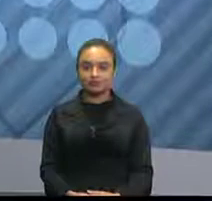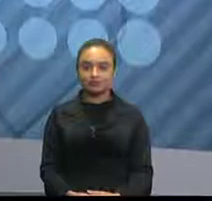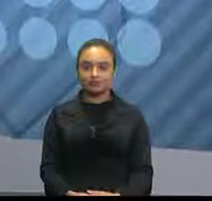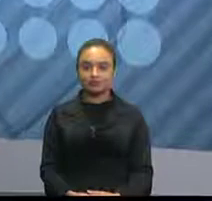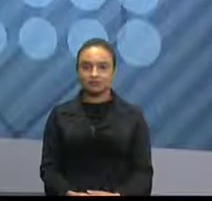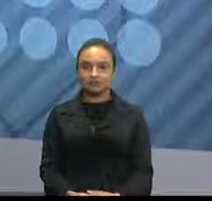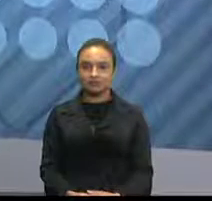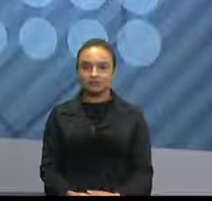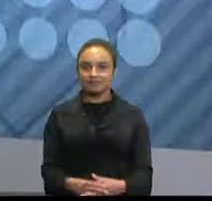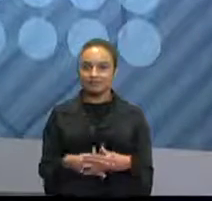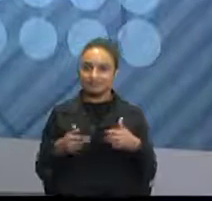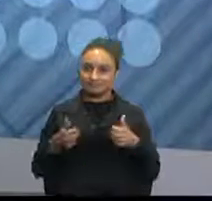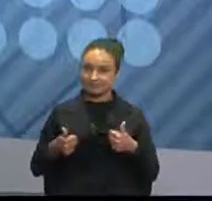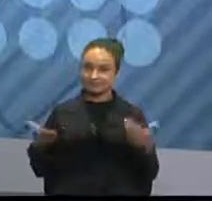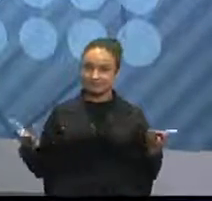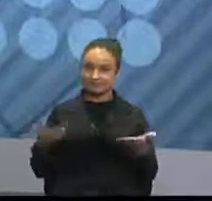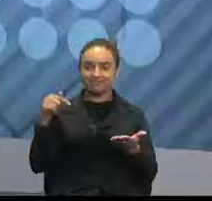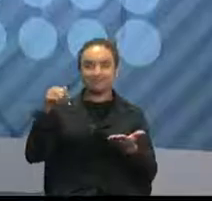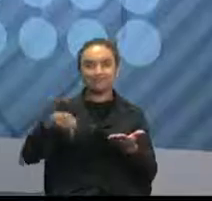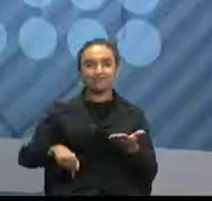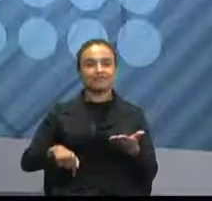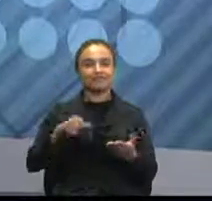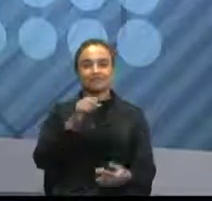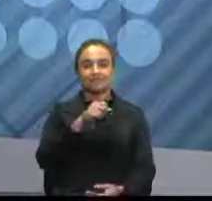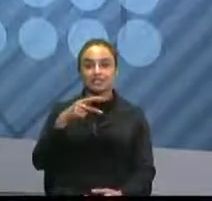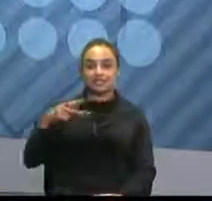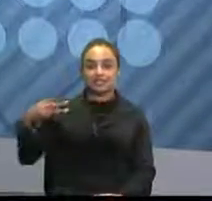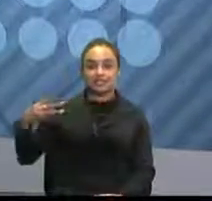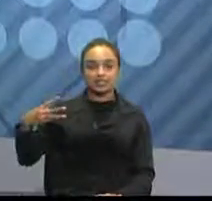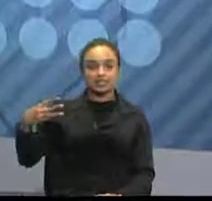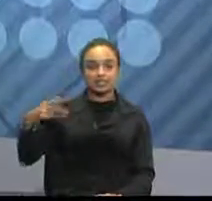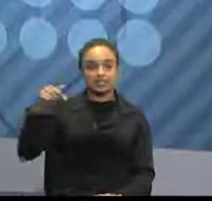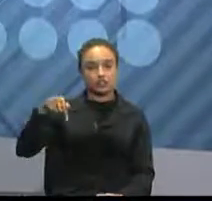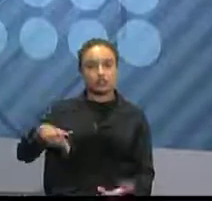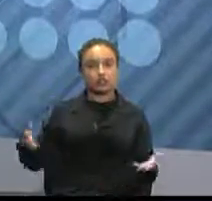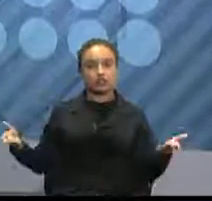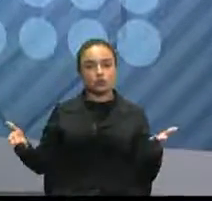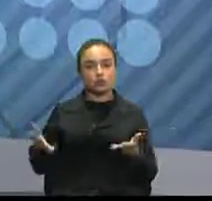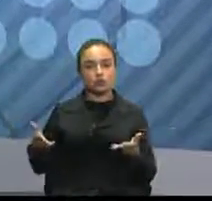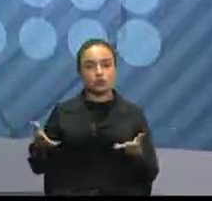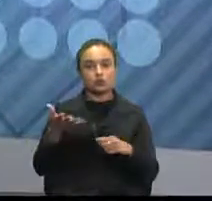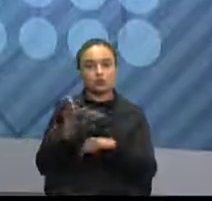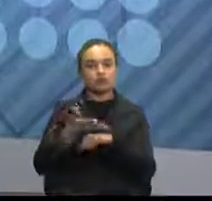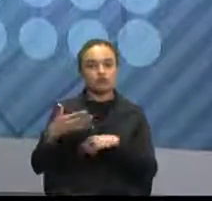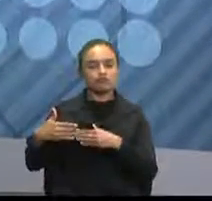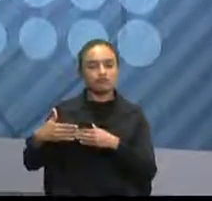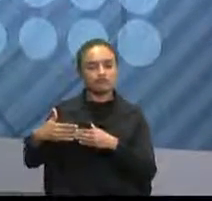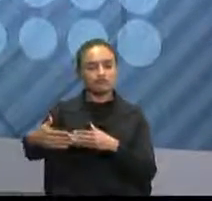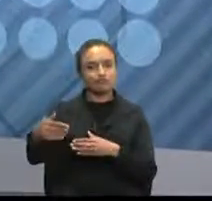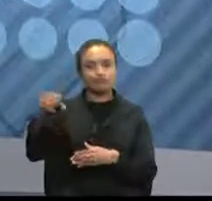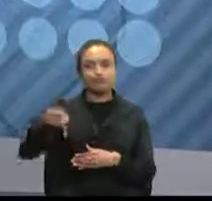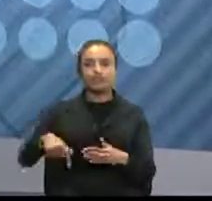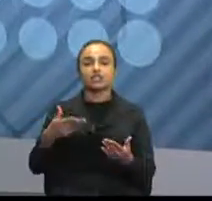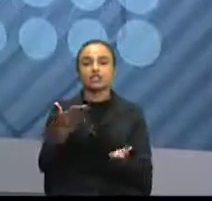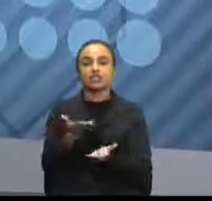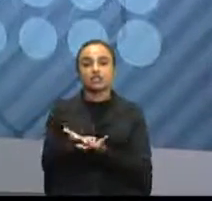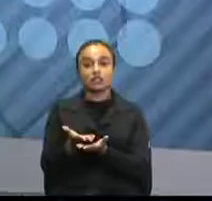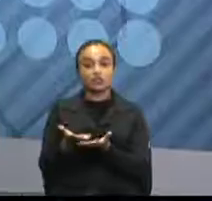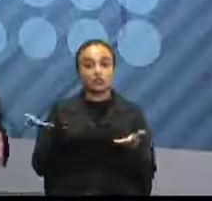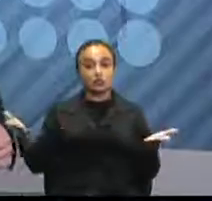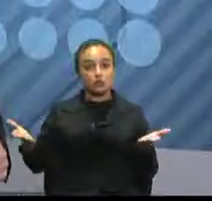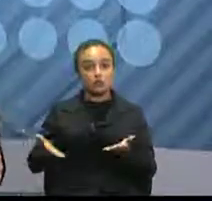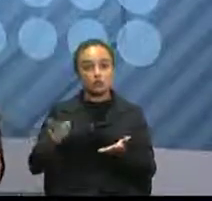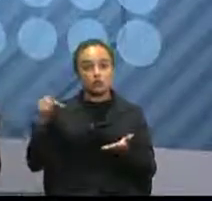muito bem estamos de volta estamos caminhando na nossa disciplina na nossa aula de hoje